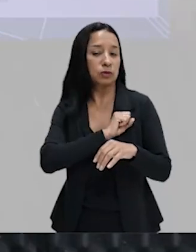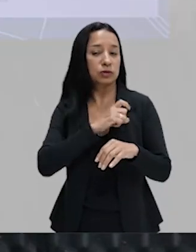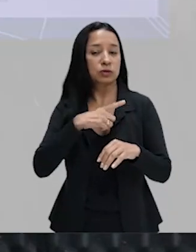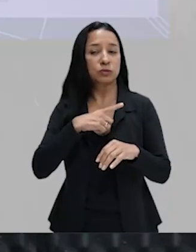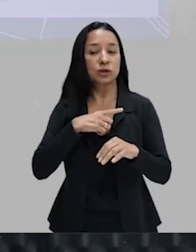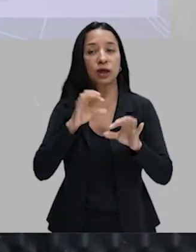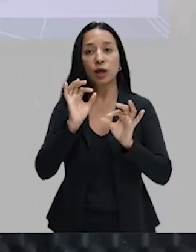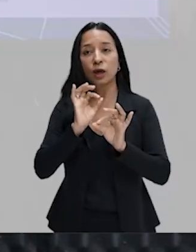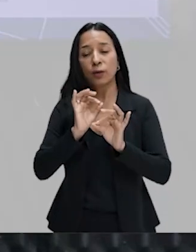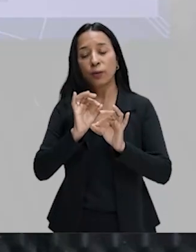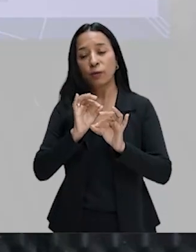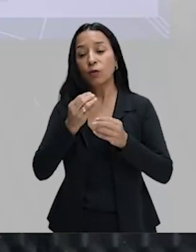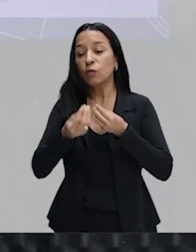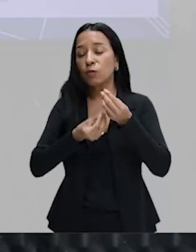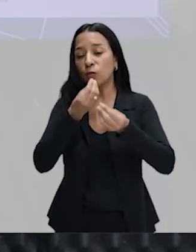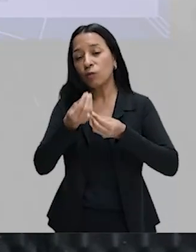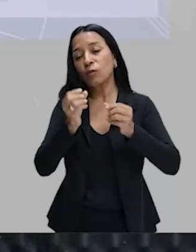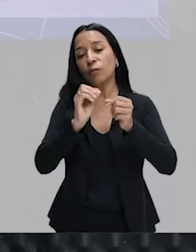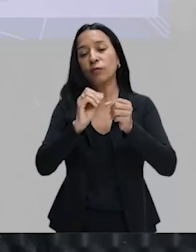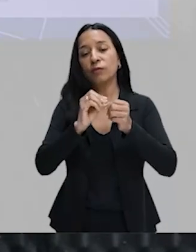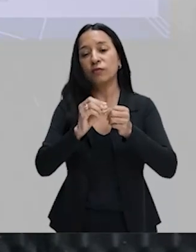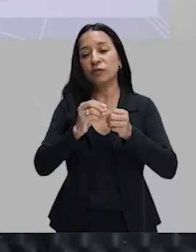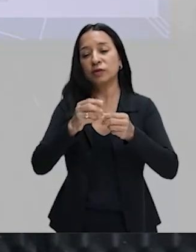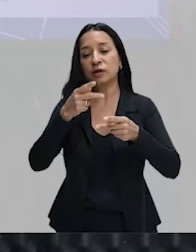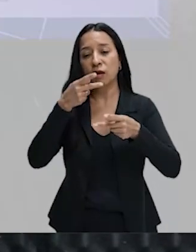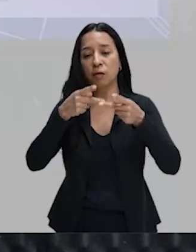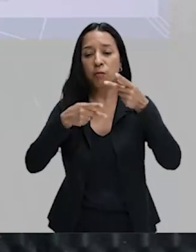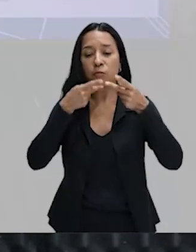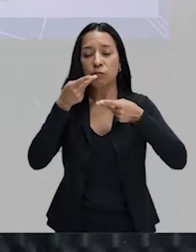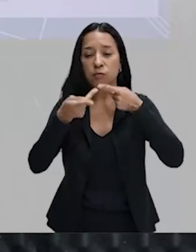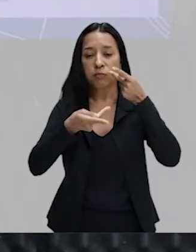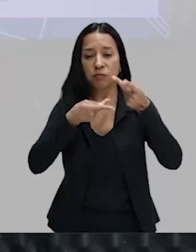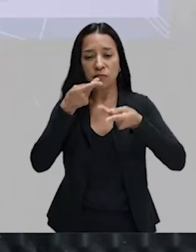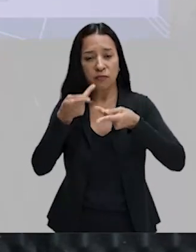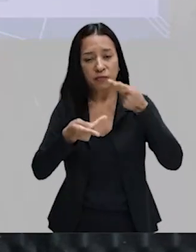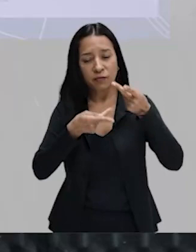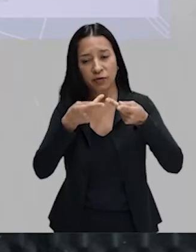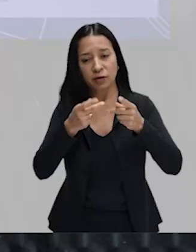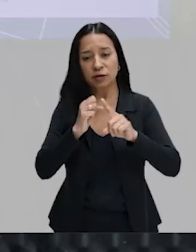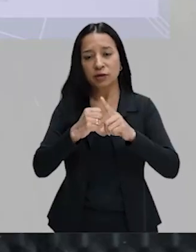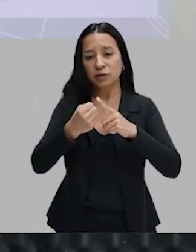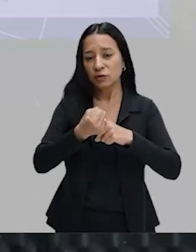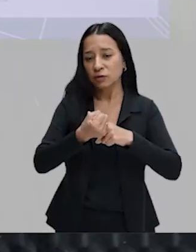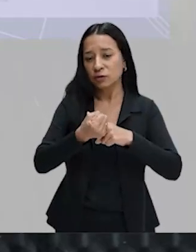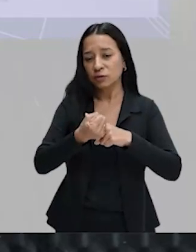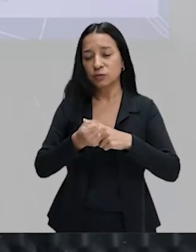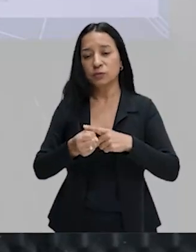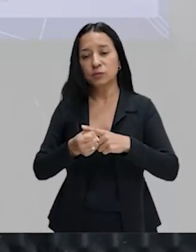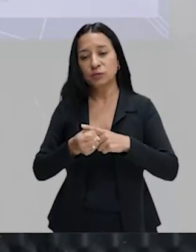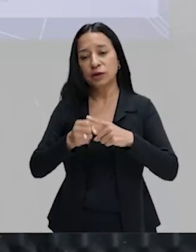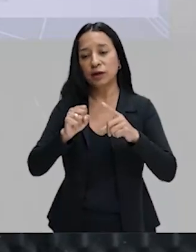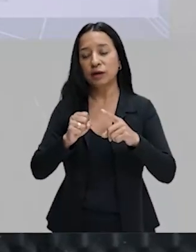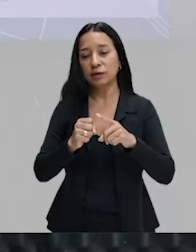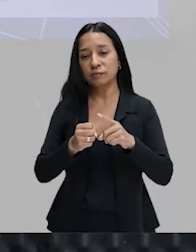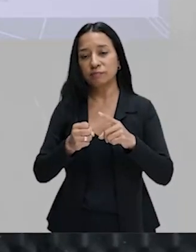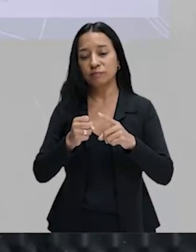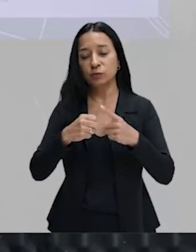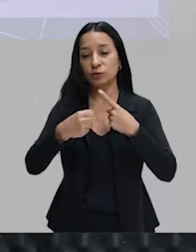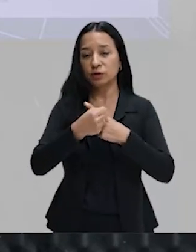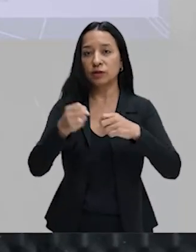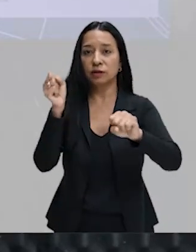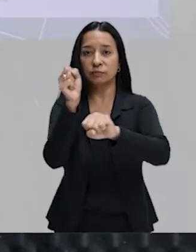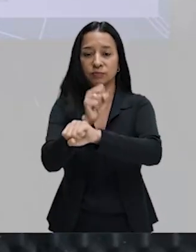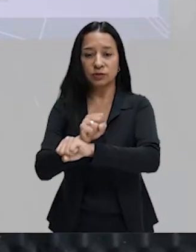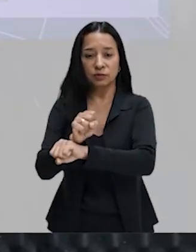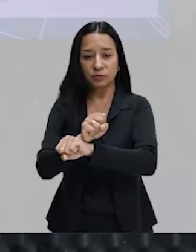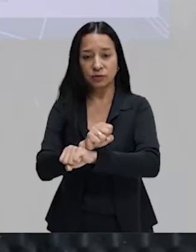que usou a poesia para criticar o escravismo. E aqui o parnasianismo não tem